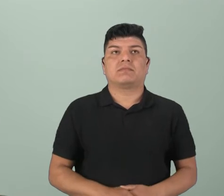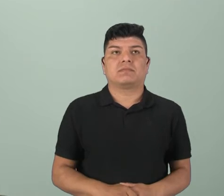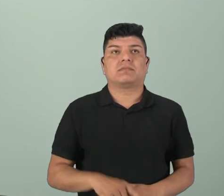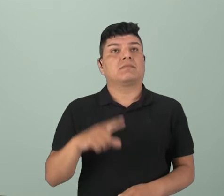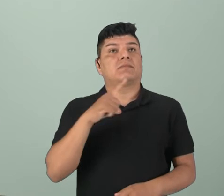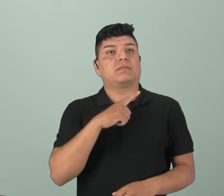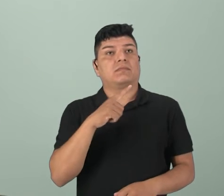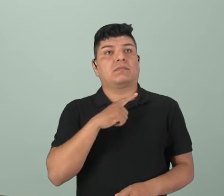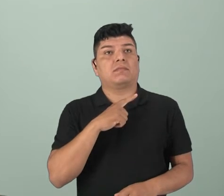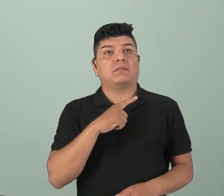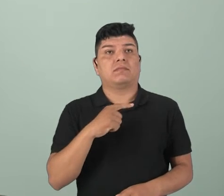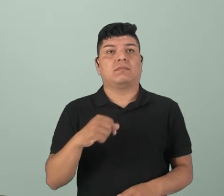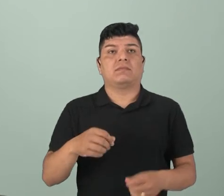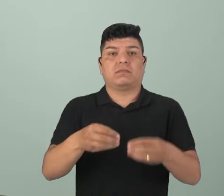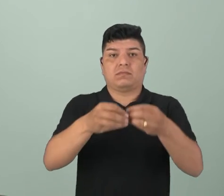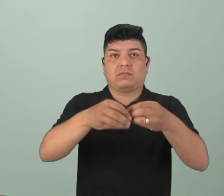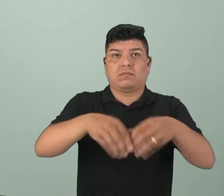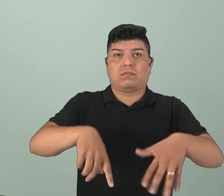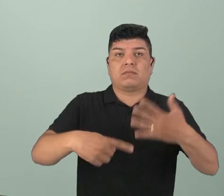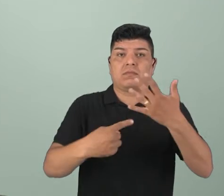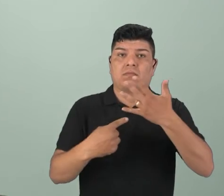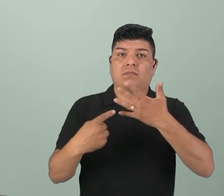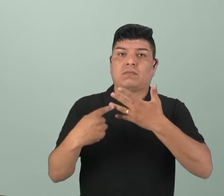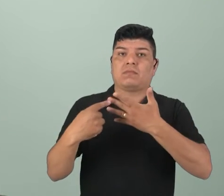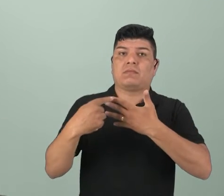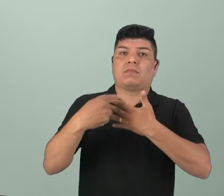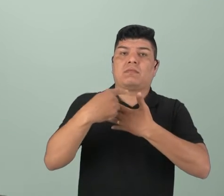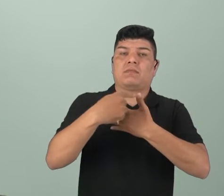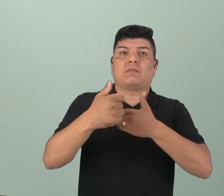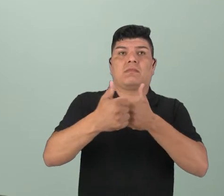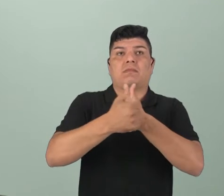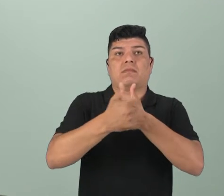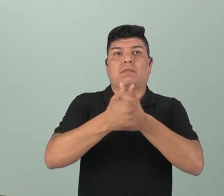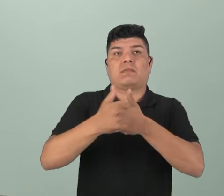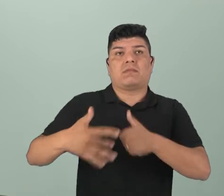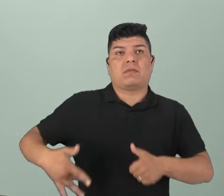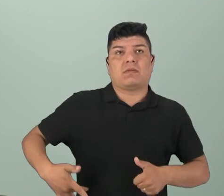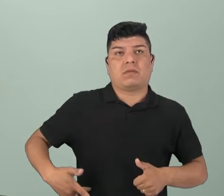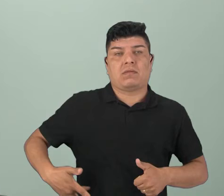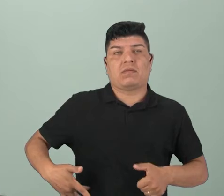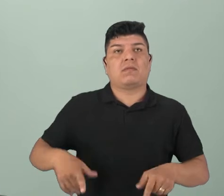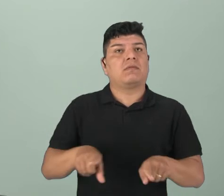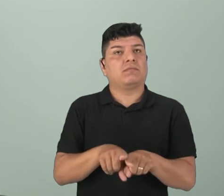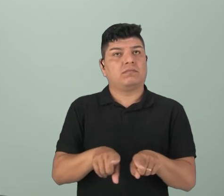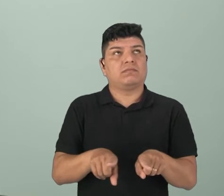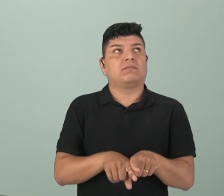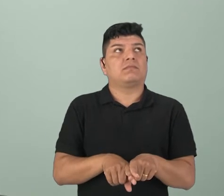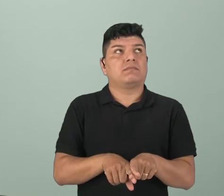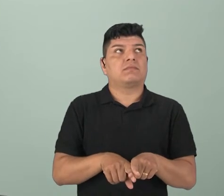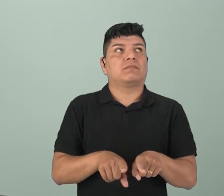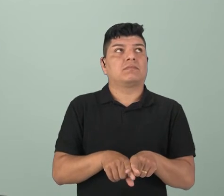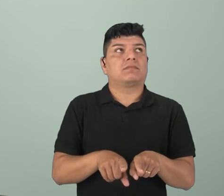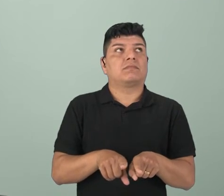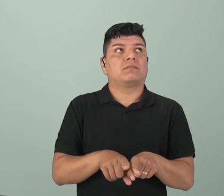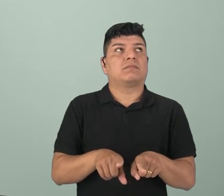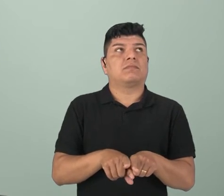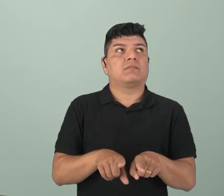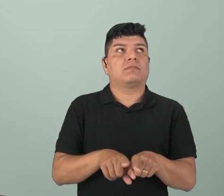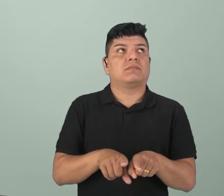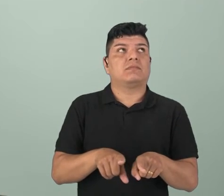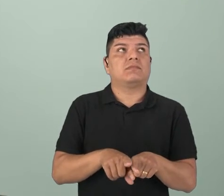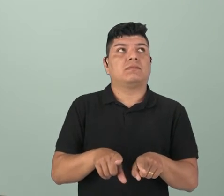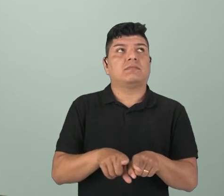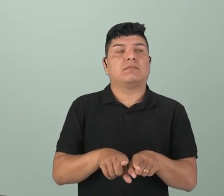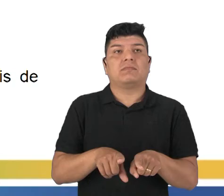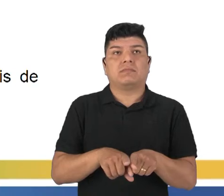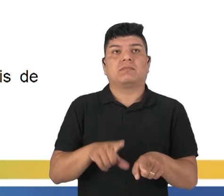Existem também as nossas glândulas suprarrenais, que ficam próximas ao nosso rins, né? Essas